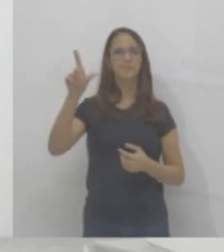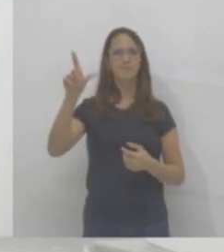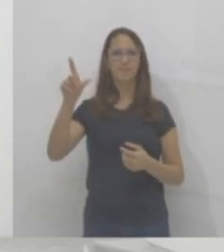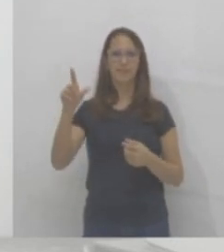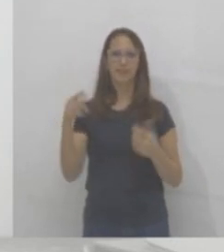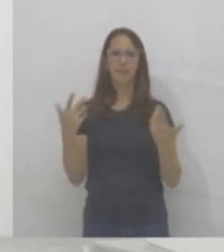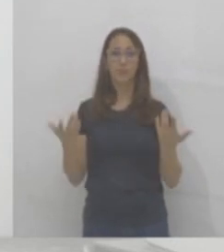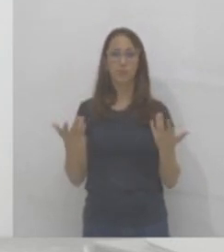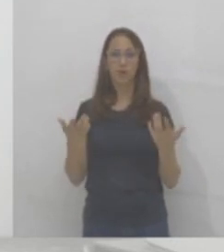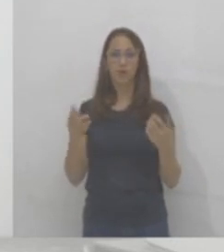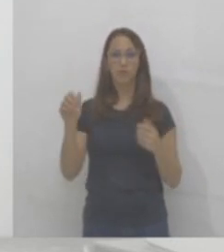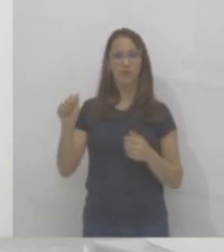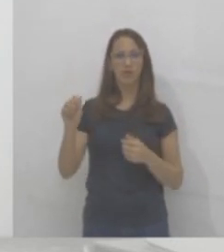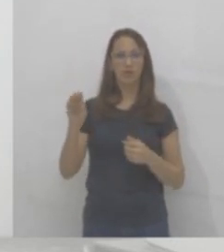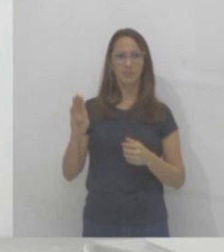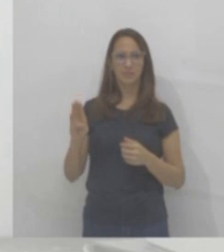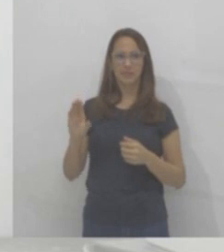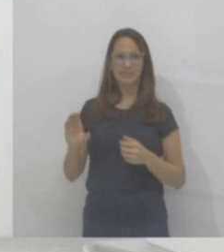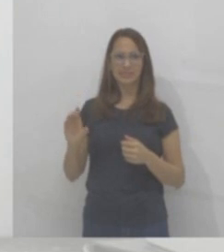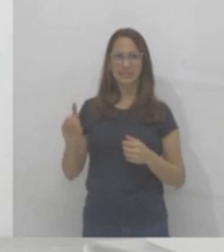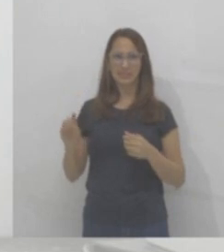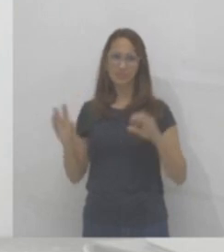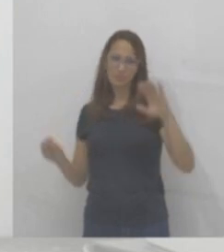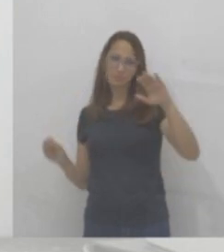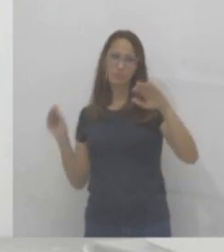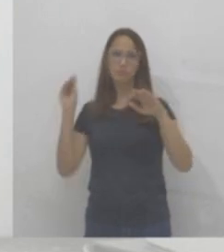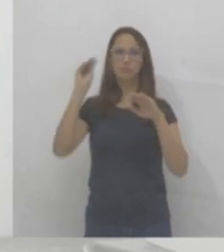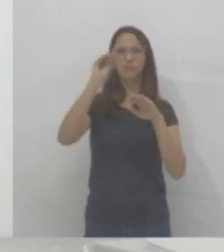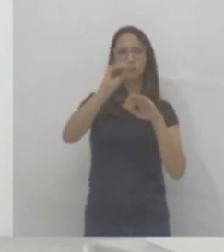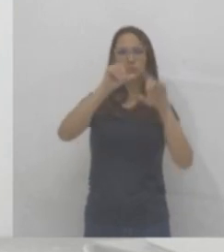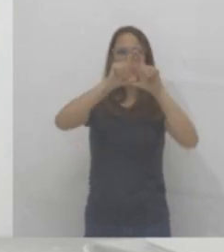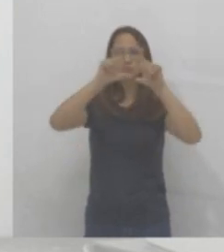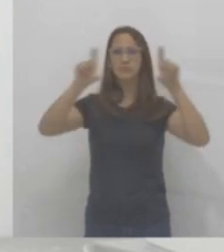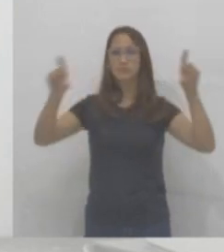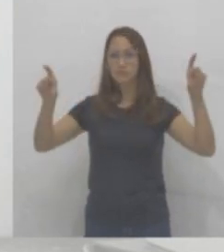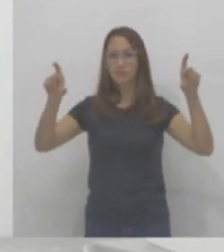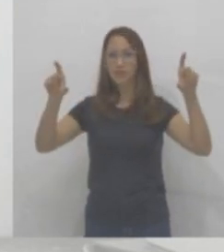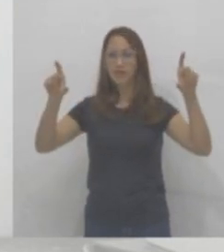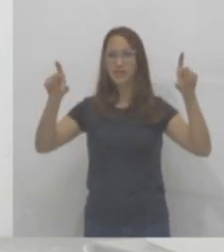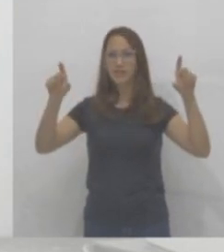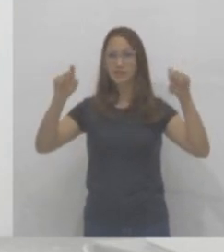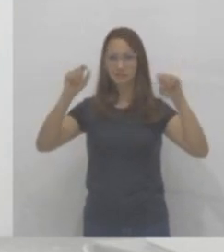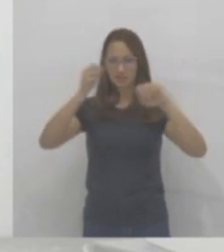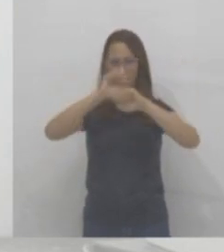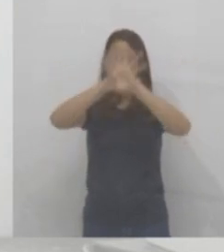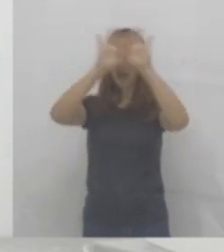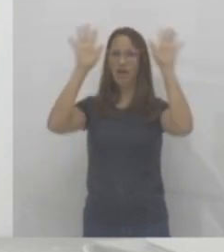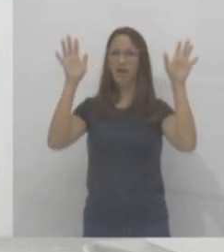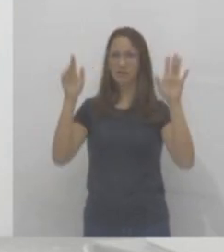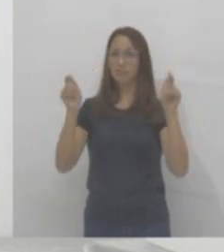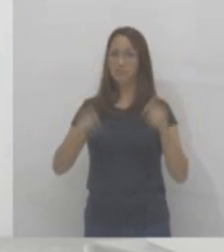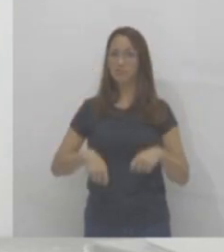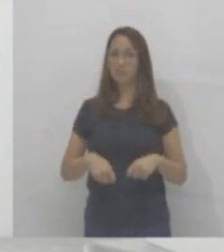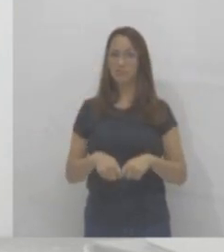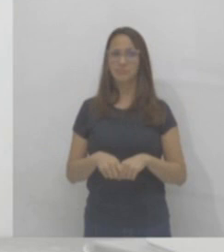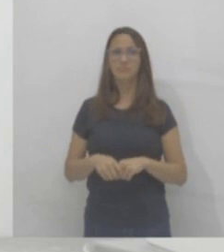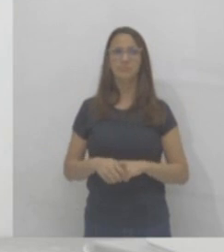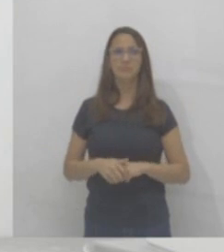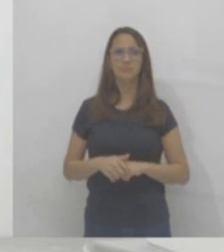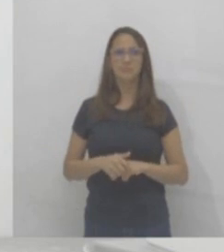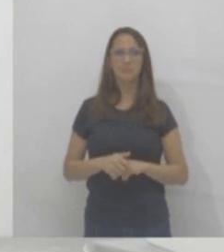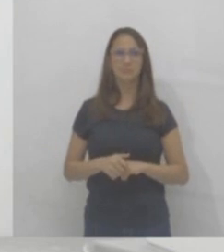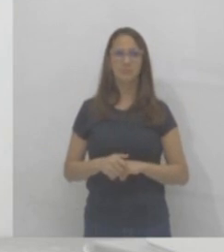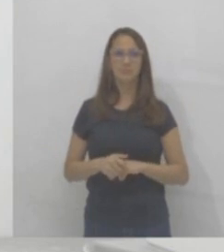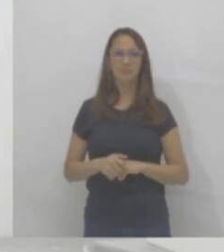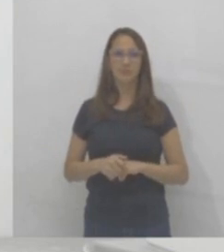frase abaixo fique lógica, tá? If my sister, I will do my exercise by myself. opa, qual